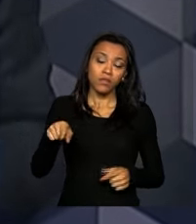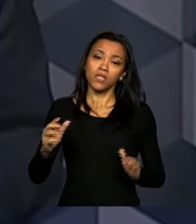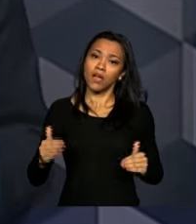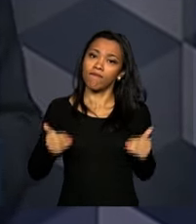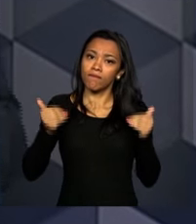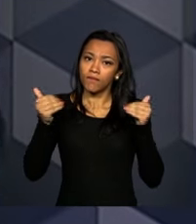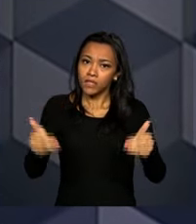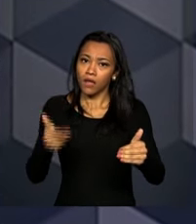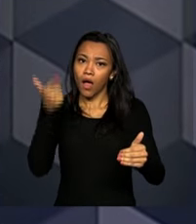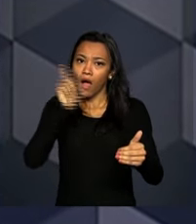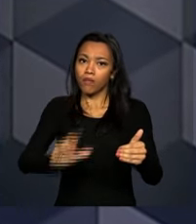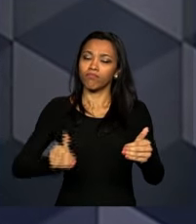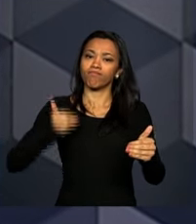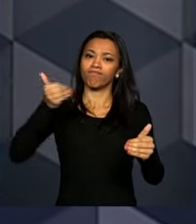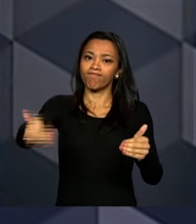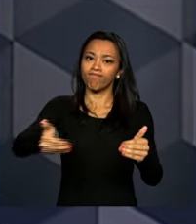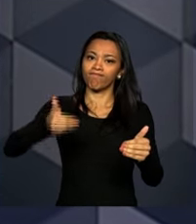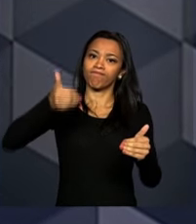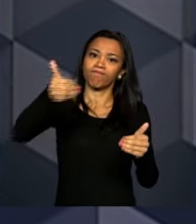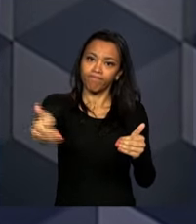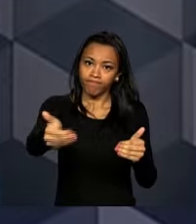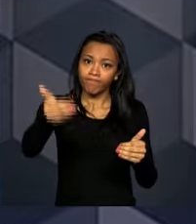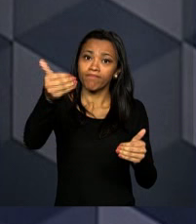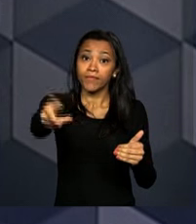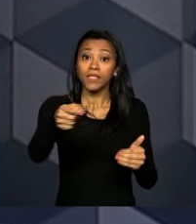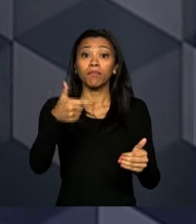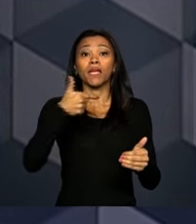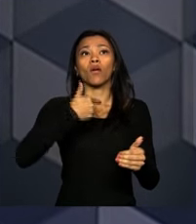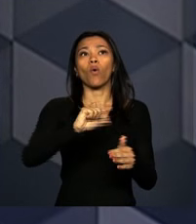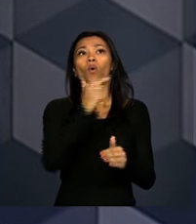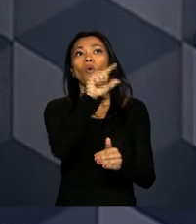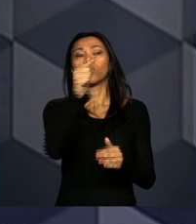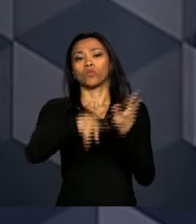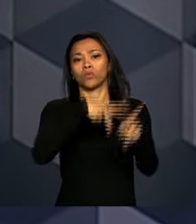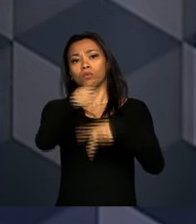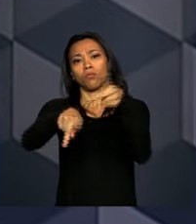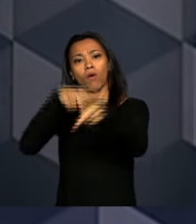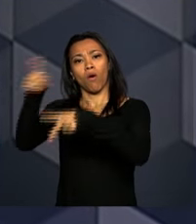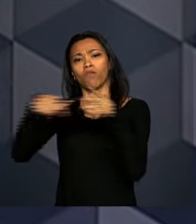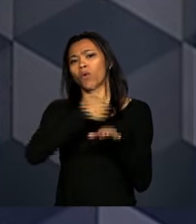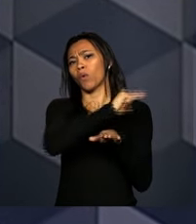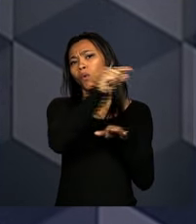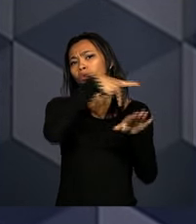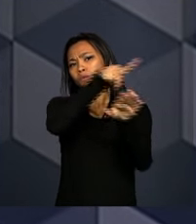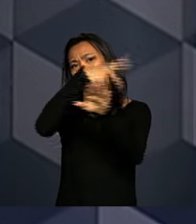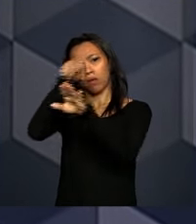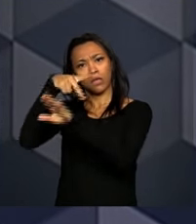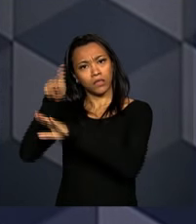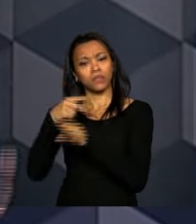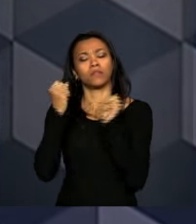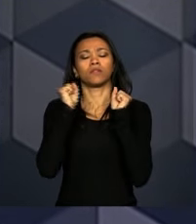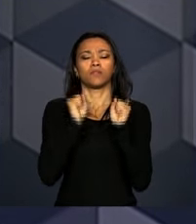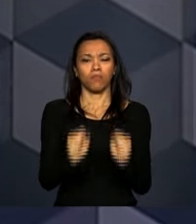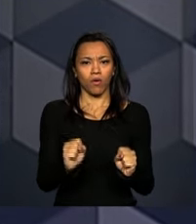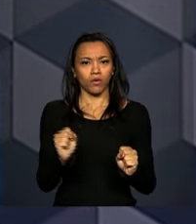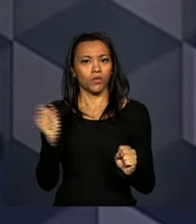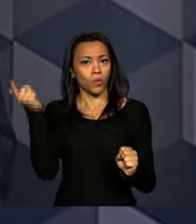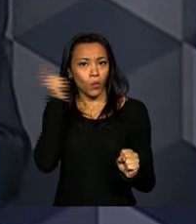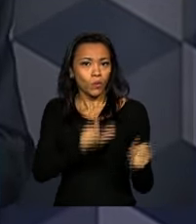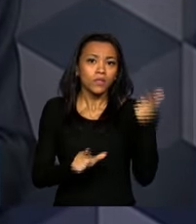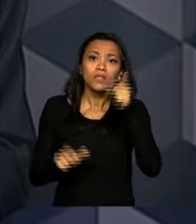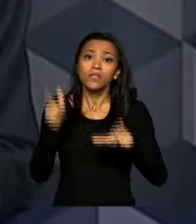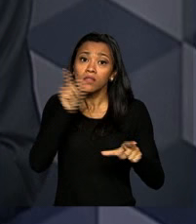avançarmos também, para que colaborarmos também, para que outros povos, outras nações possam avançar também